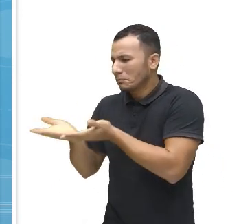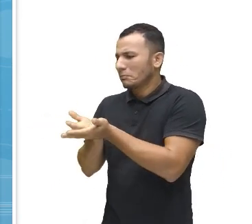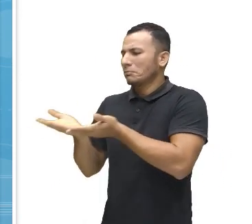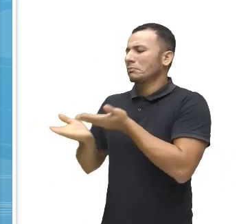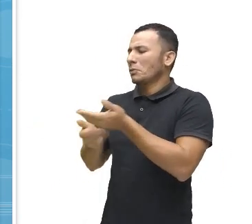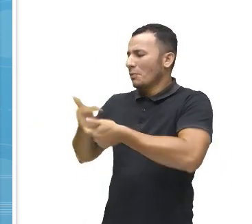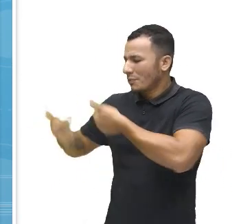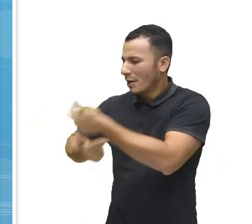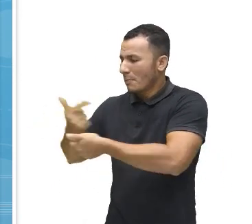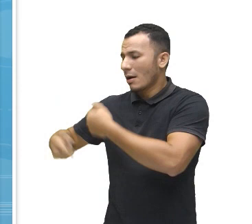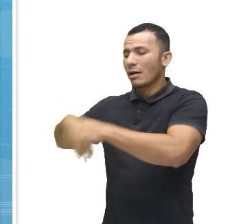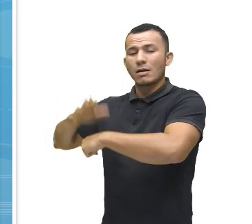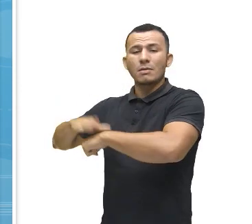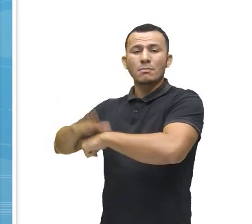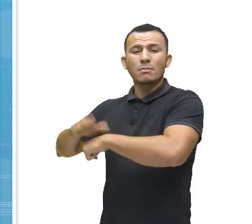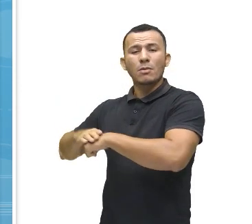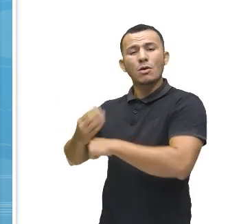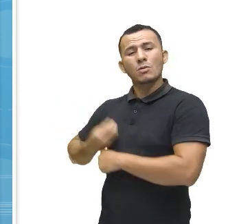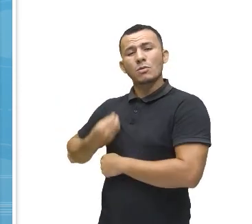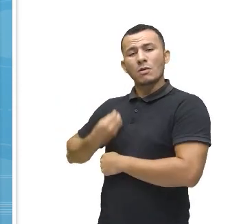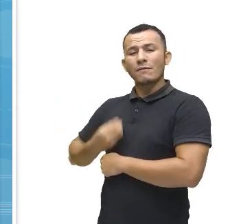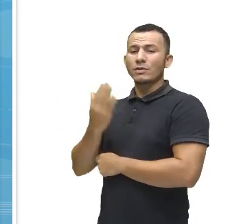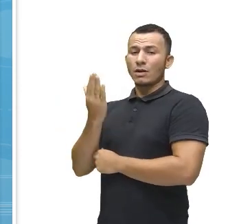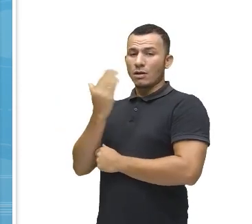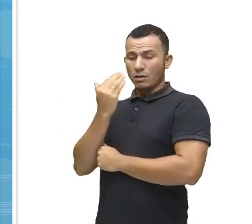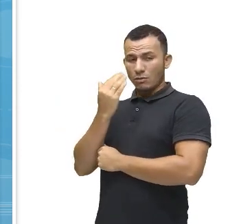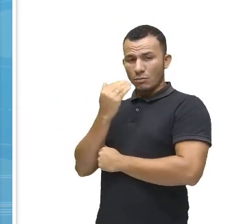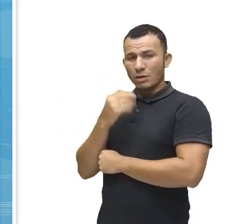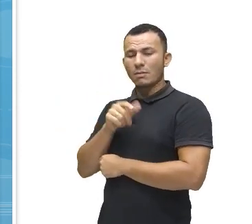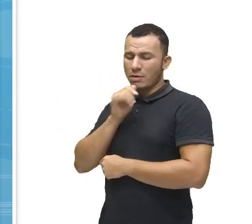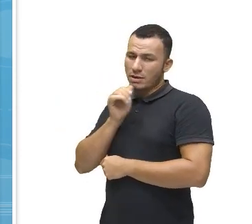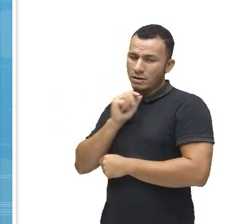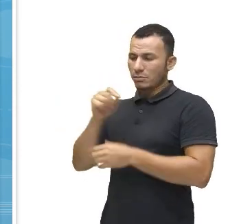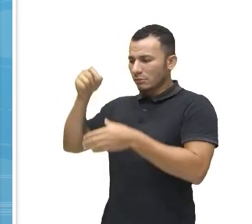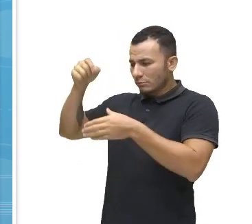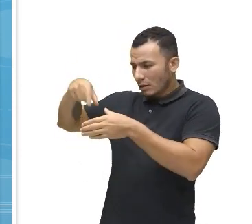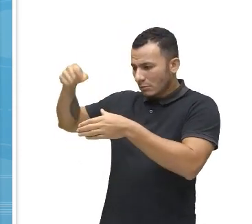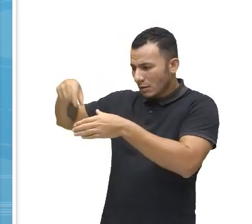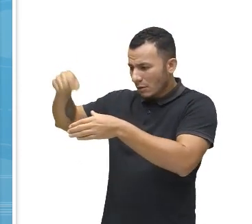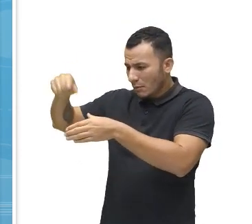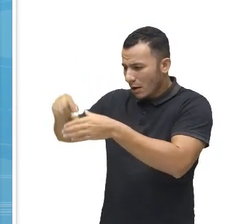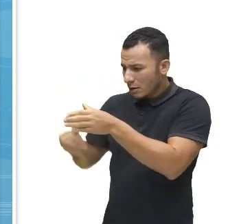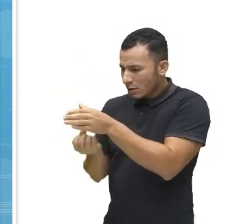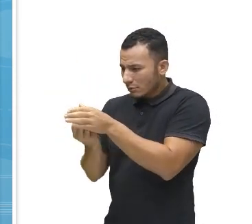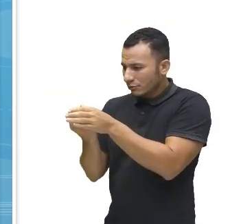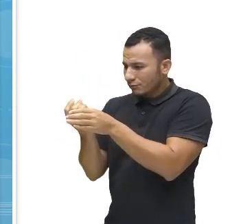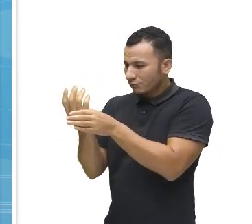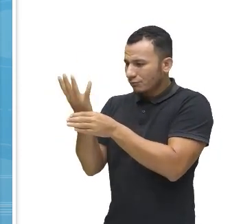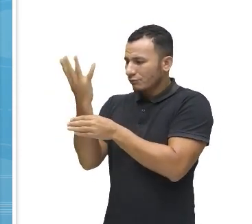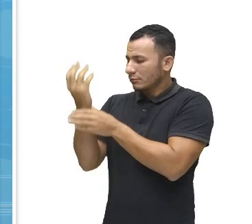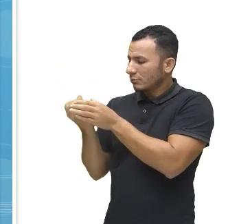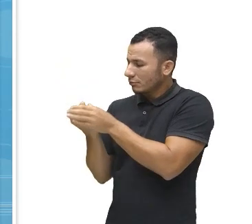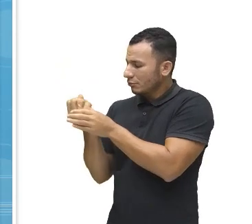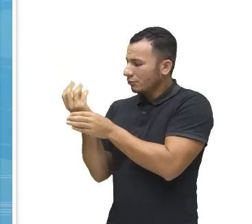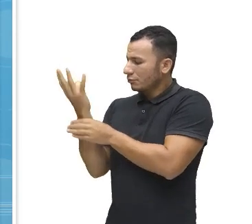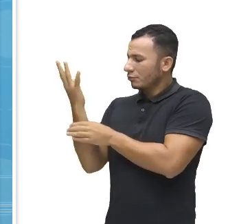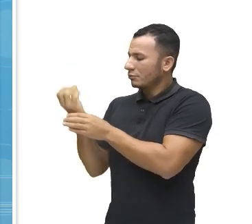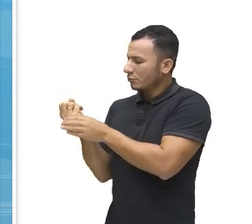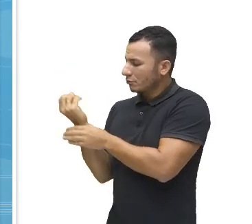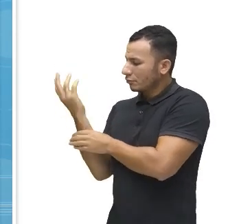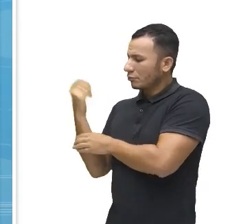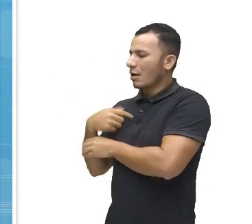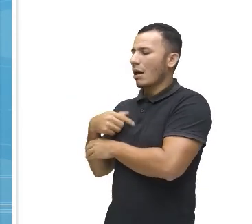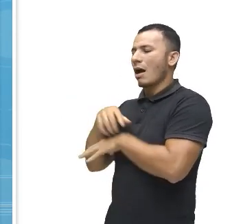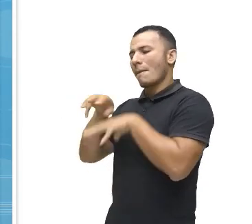sobrevivência. Você consome o que você planta e dessa forma você consegue o sustento